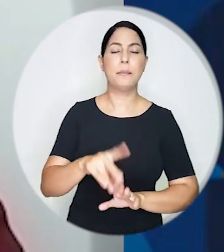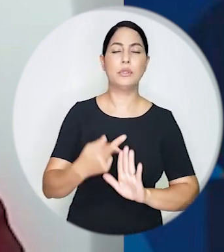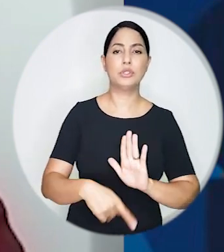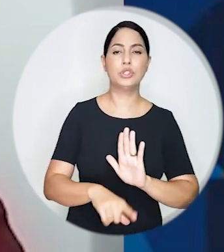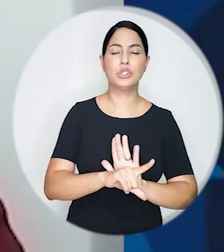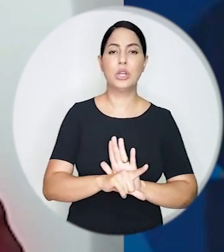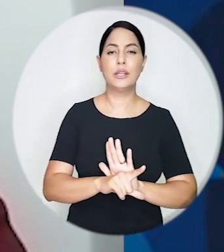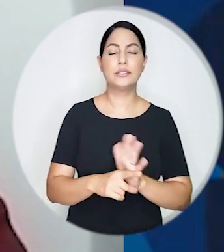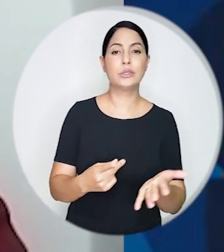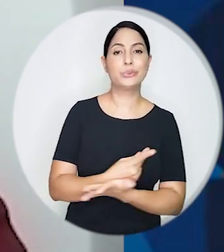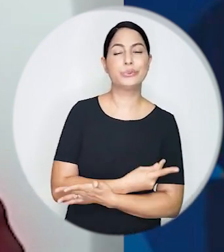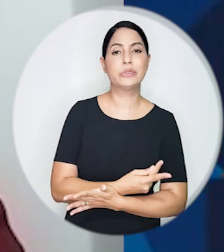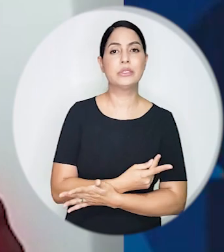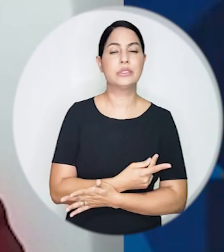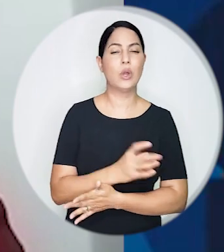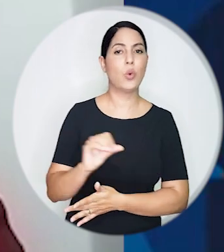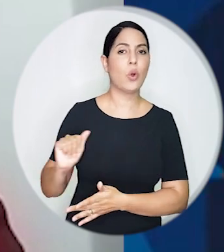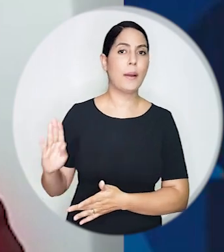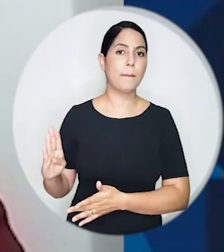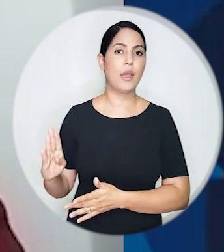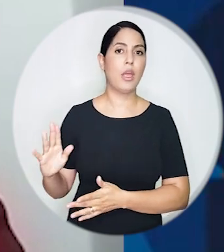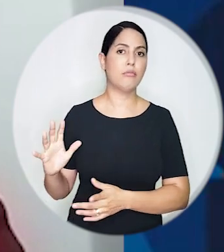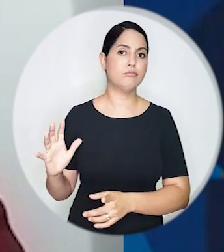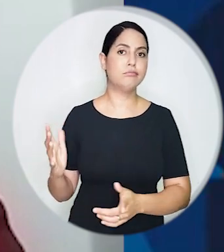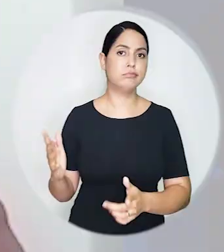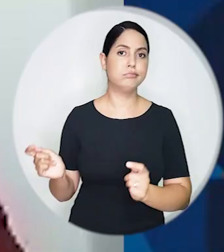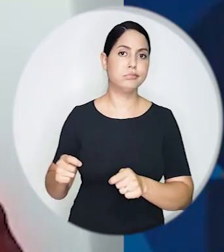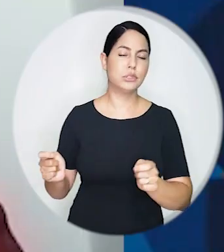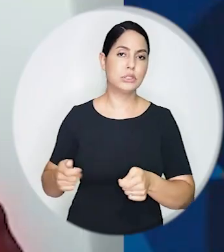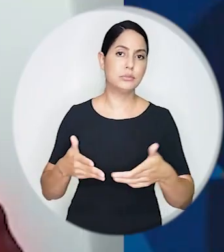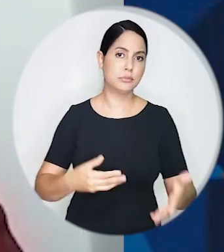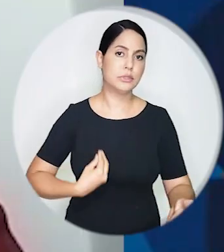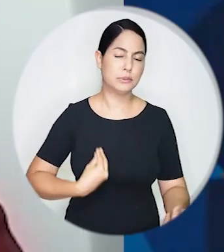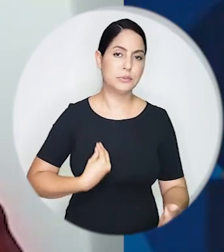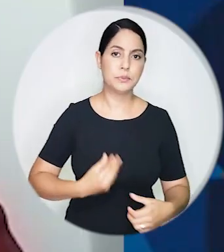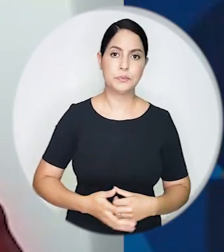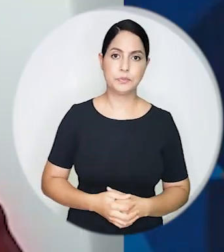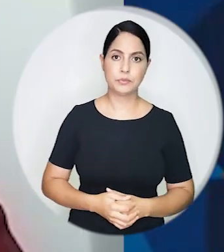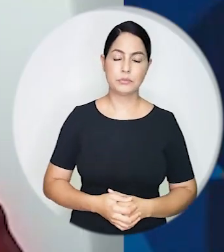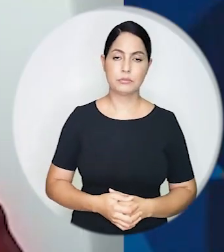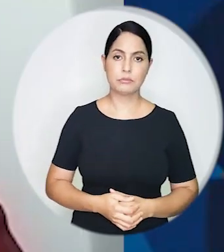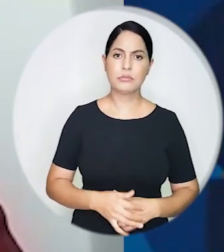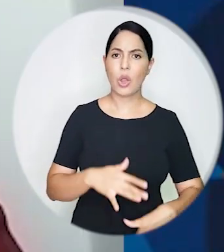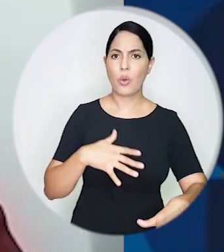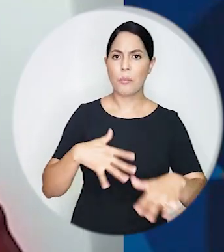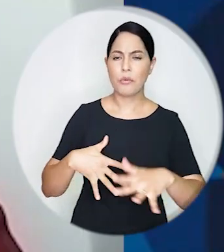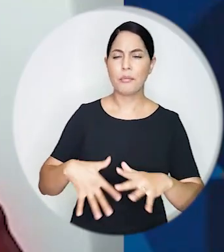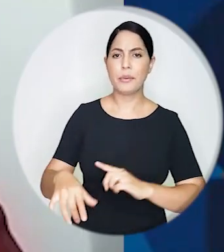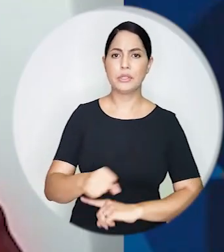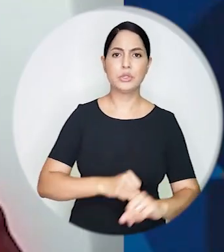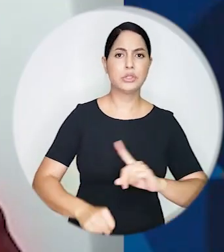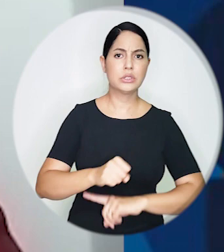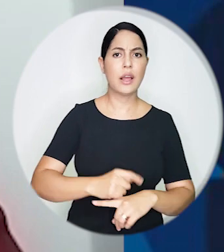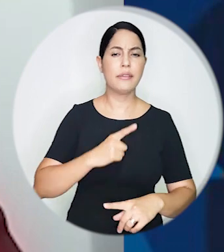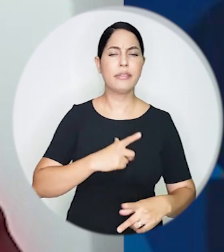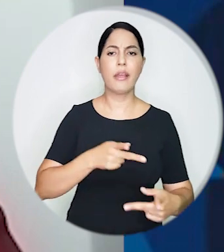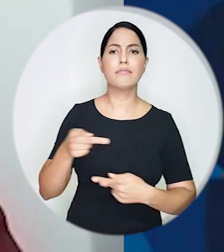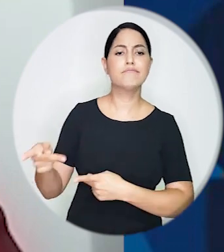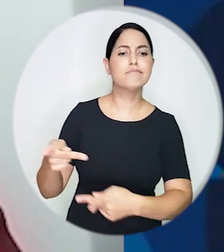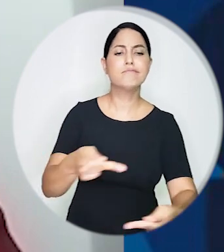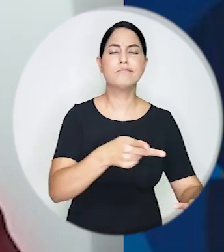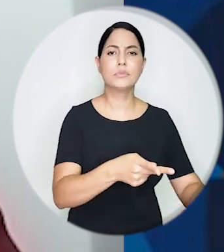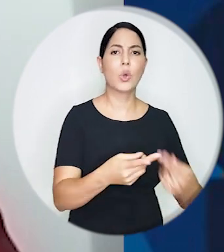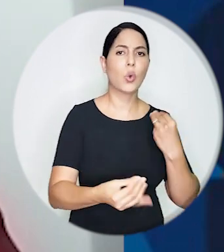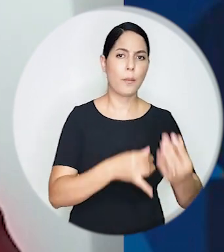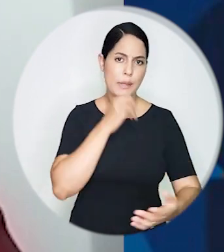podem sofrer algum tipo de incidência da OAB. Os movimentos sociais eles têm visitado vários órgãos, tanto do sistema de